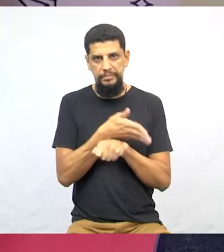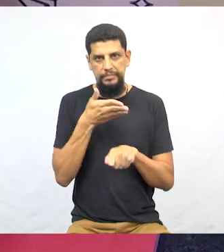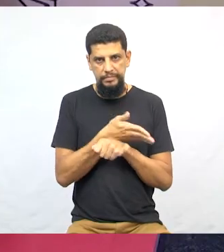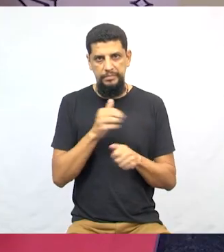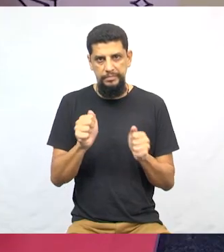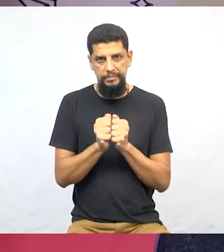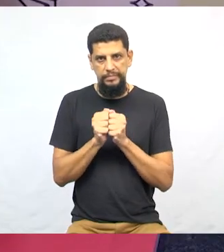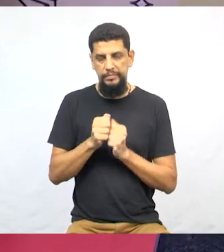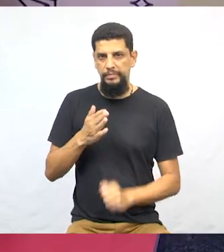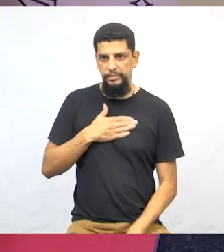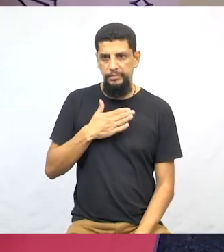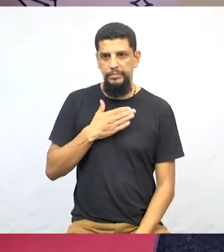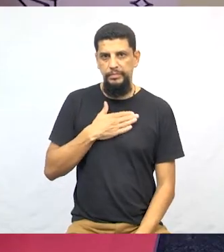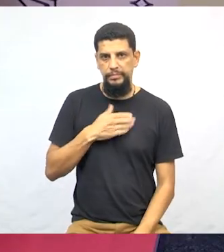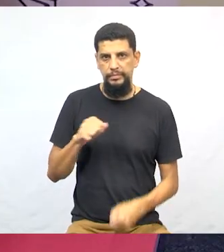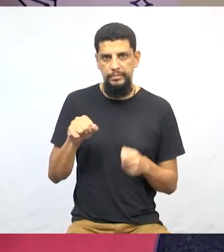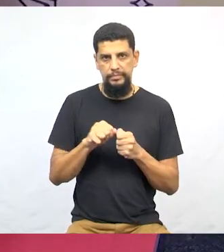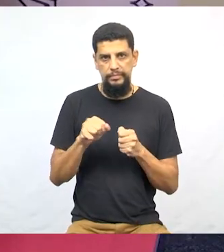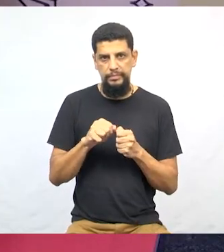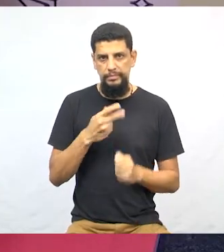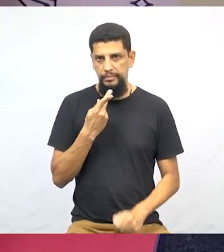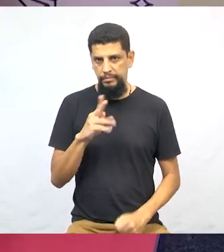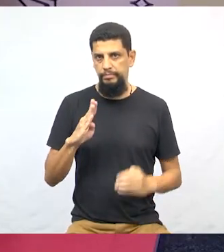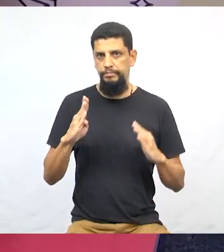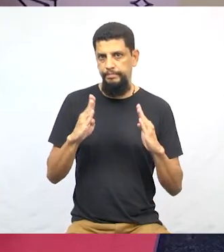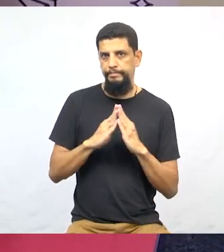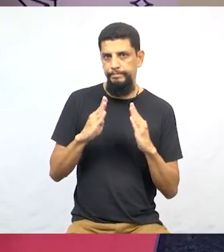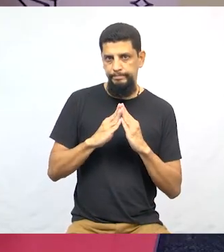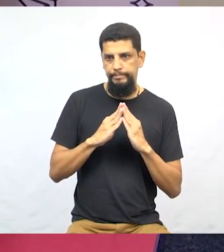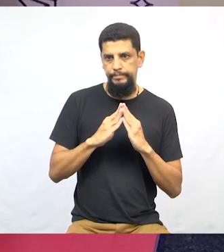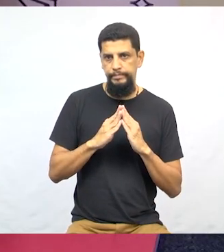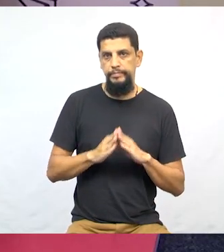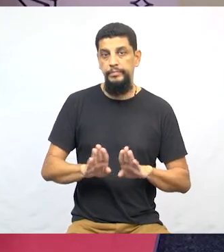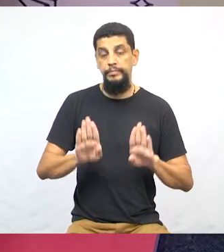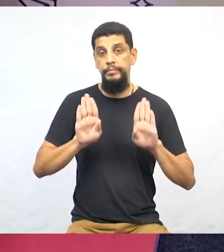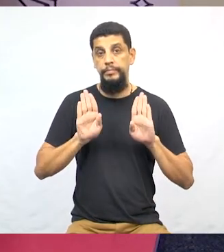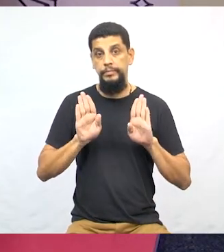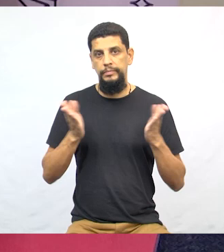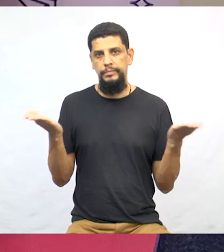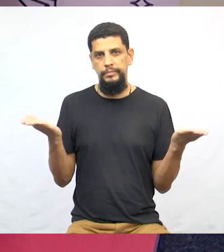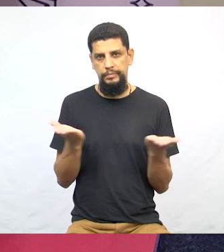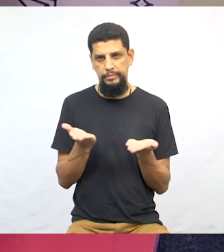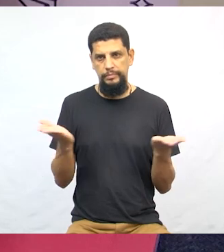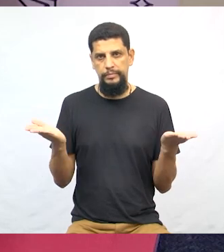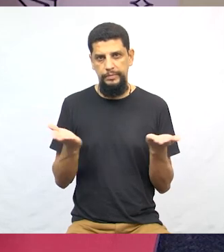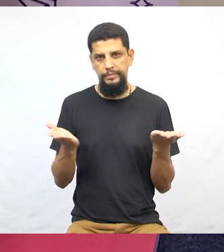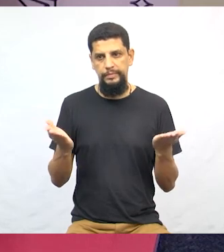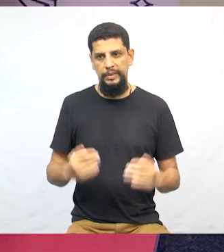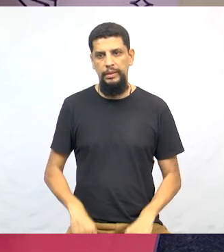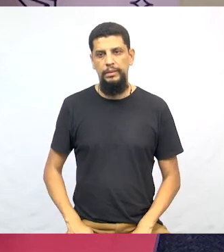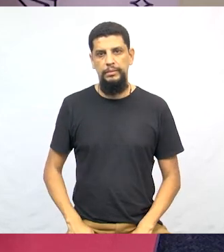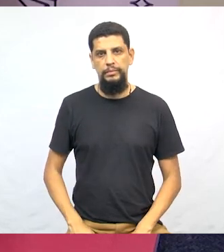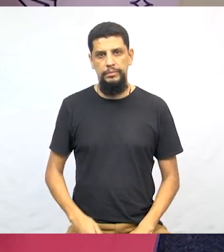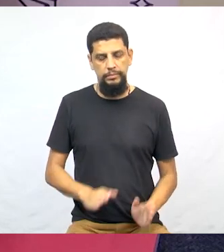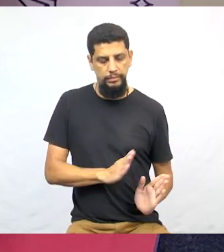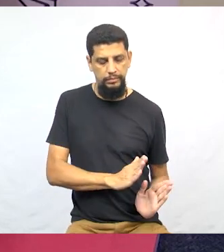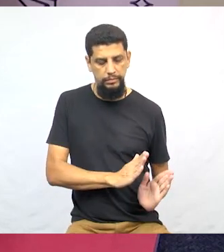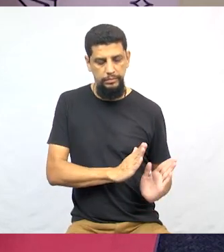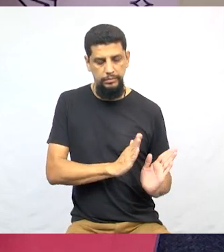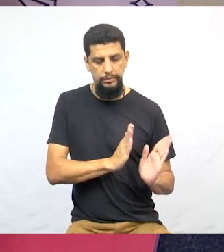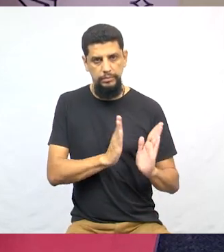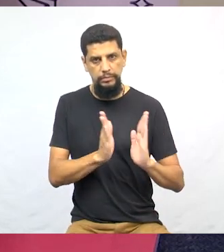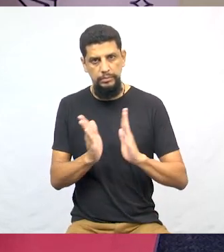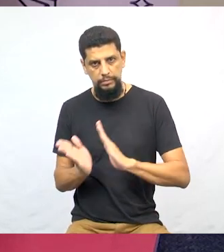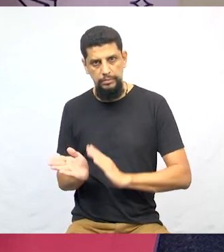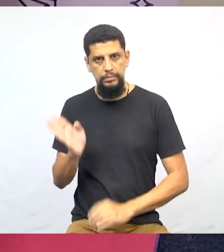tenham participado conosco, também fazendo aí na casa de vocês. Mas agora, professora Suzy, a gente vai para uma